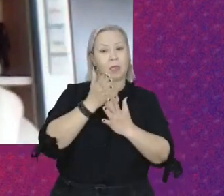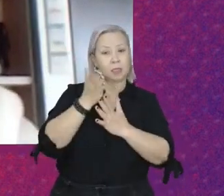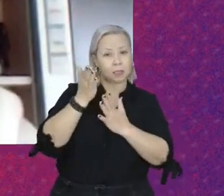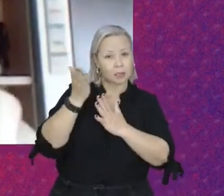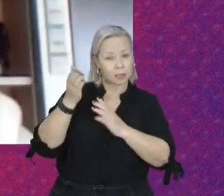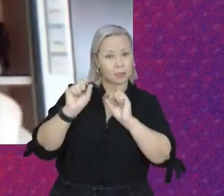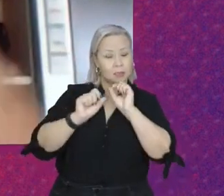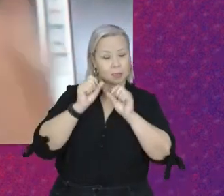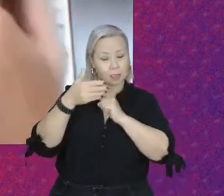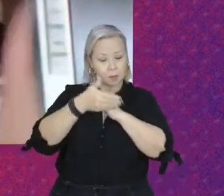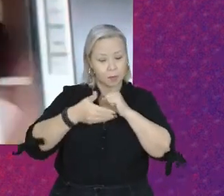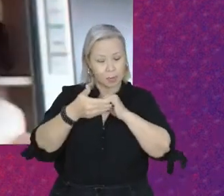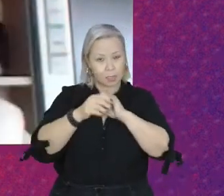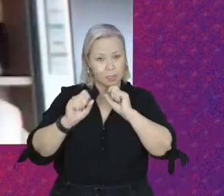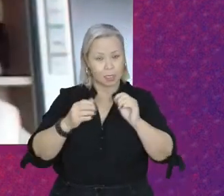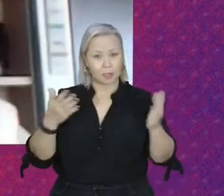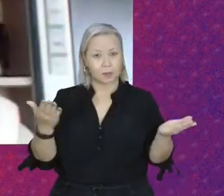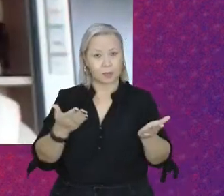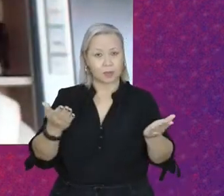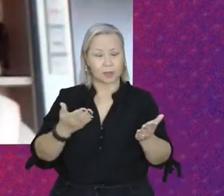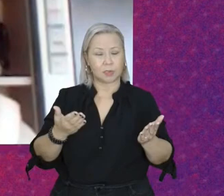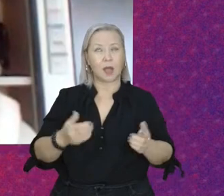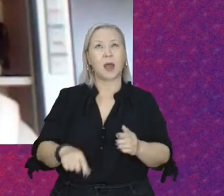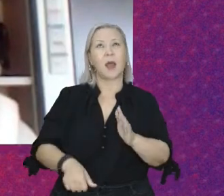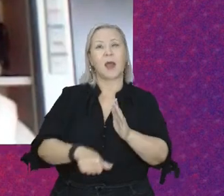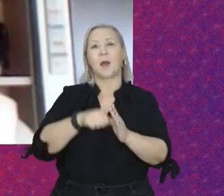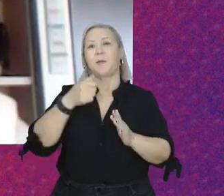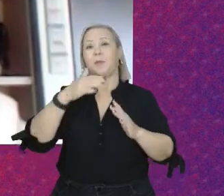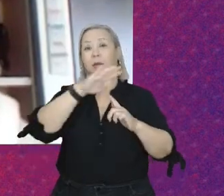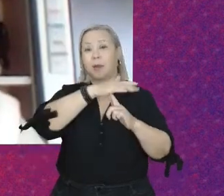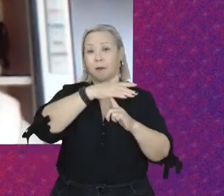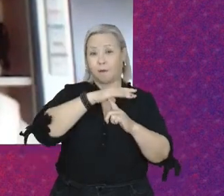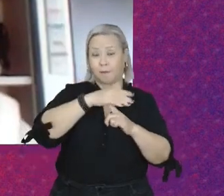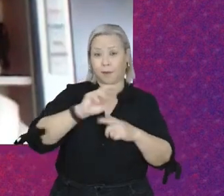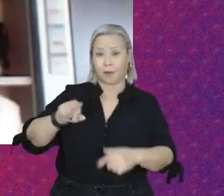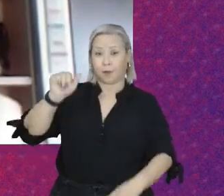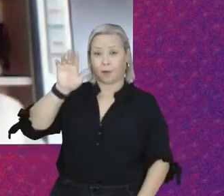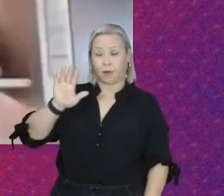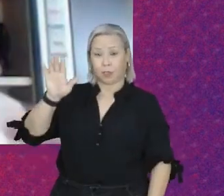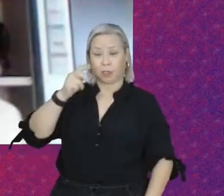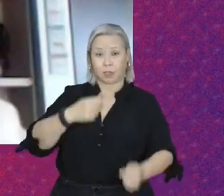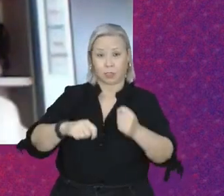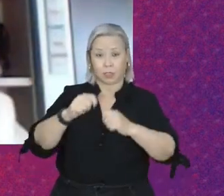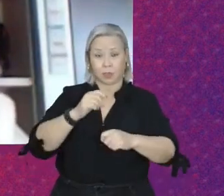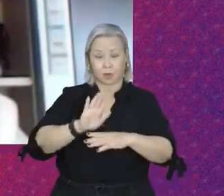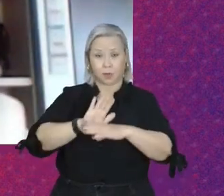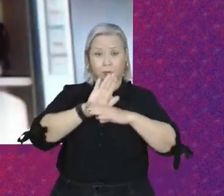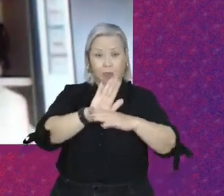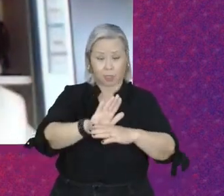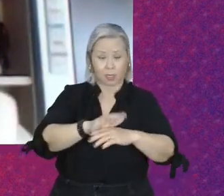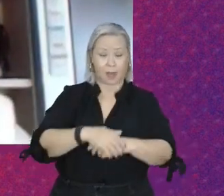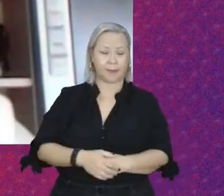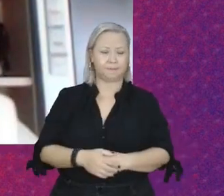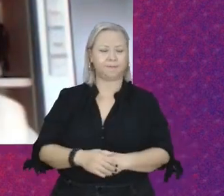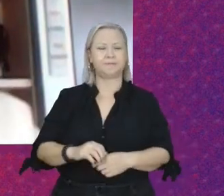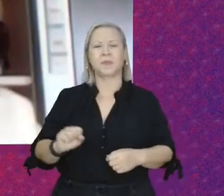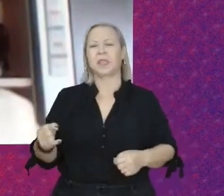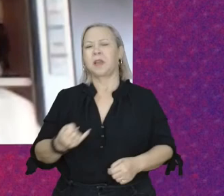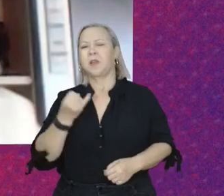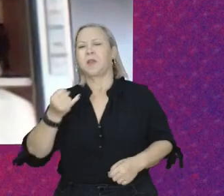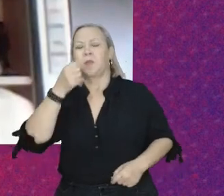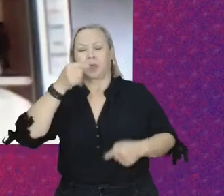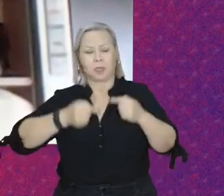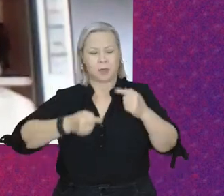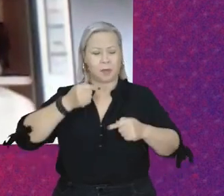recentemente, inclusive, a primeira Feira Nordestina da Agricultura Familiar e Economia Solidária, e lá fizemos um grande debate sobre